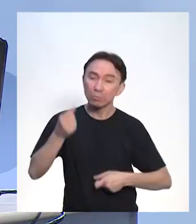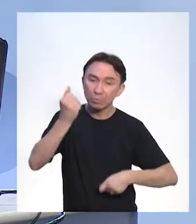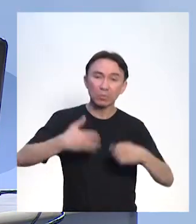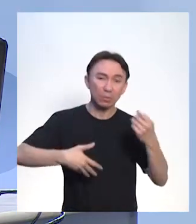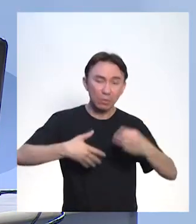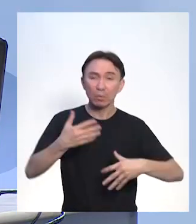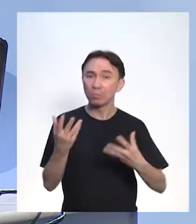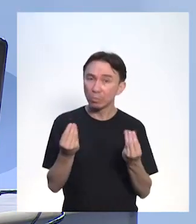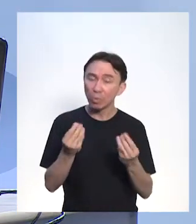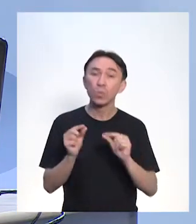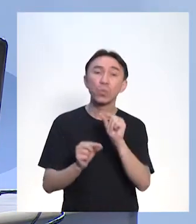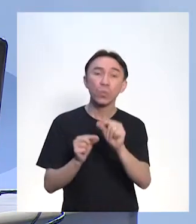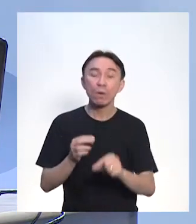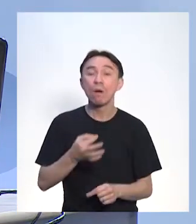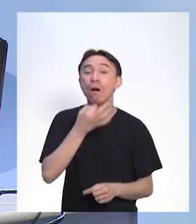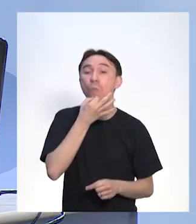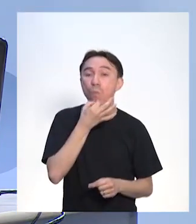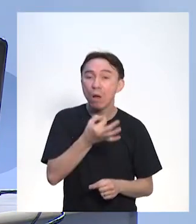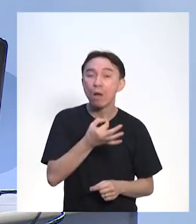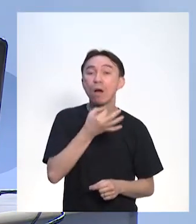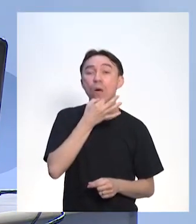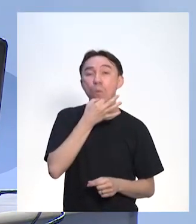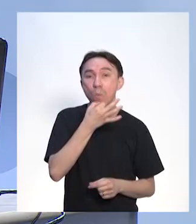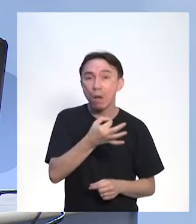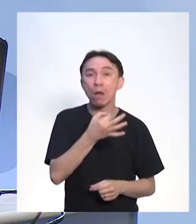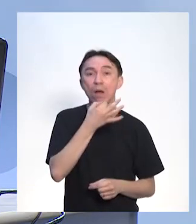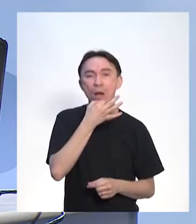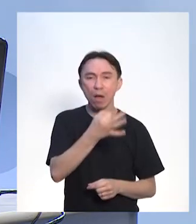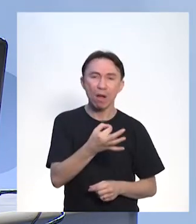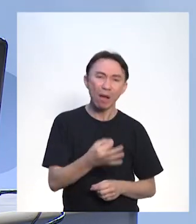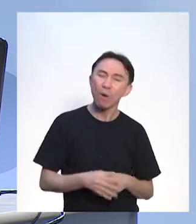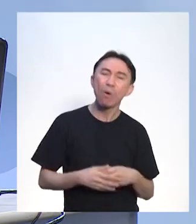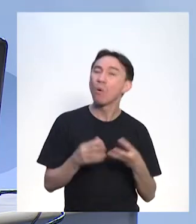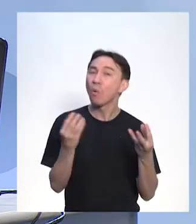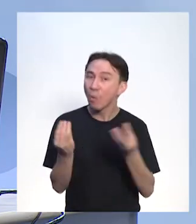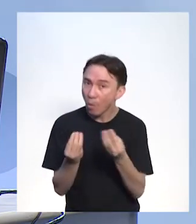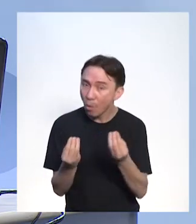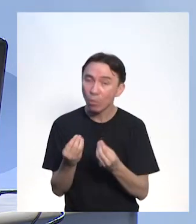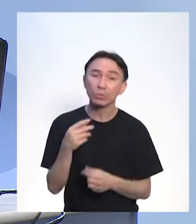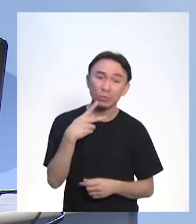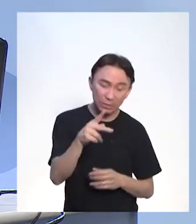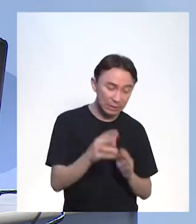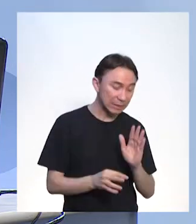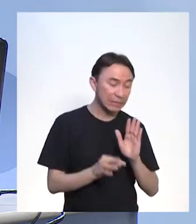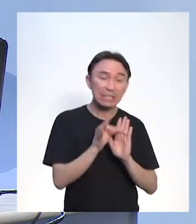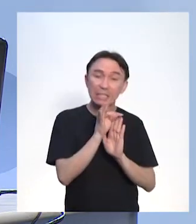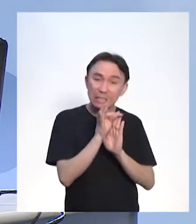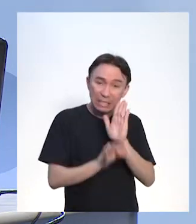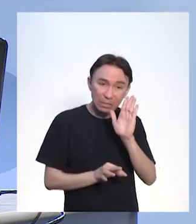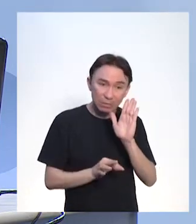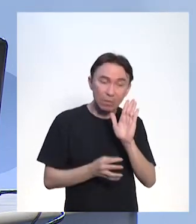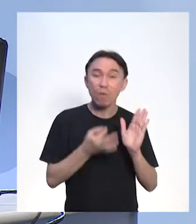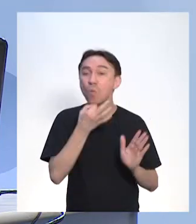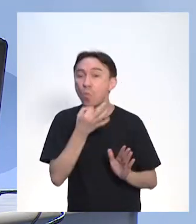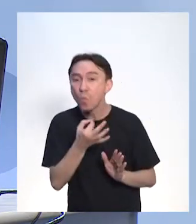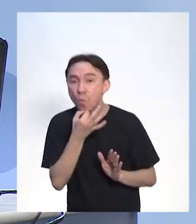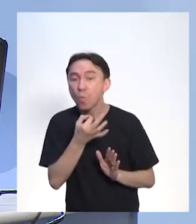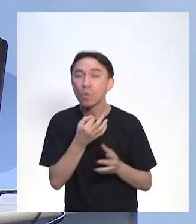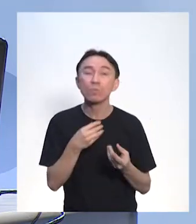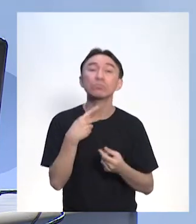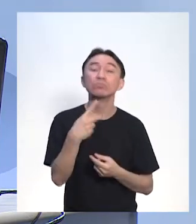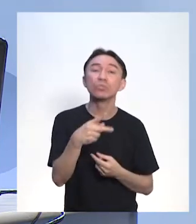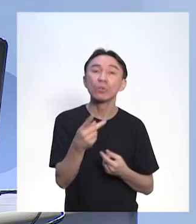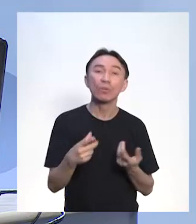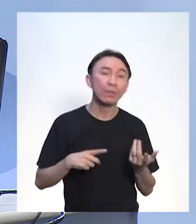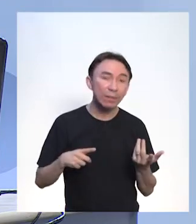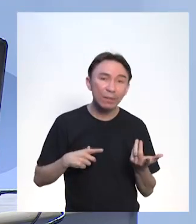próxima aula, sempre vai falar sobre argumento. E aí, como é que você faz um texto argumentativo em inglês? Como é que você faz isso no texto seu? Então,